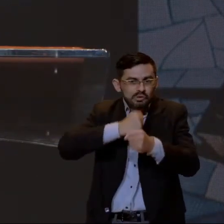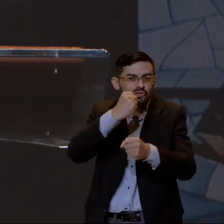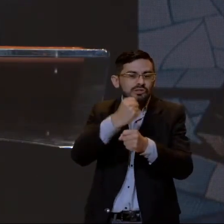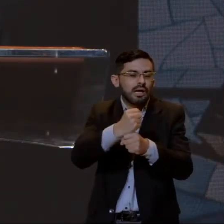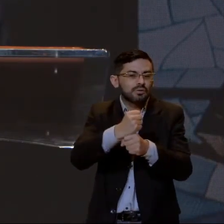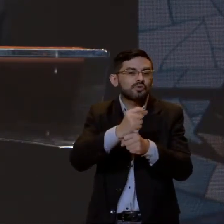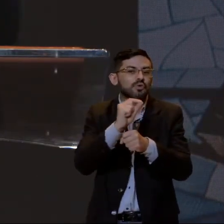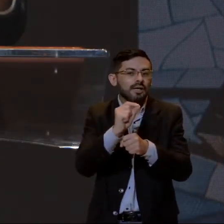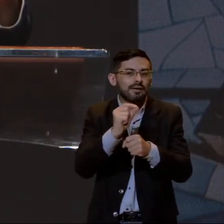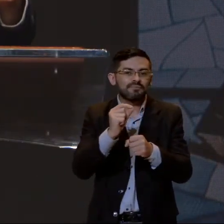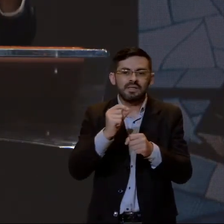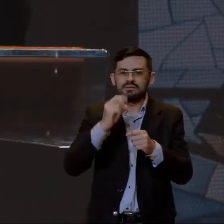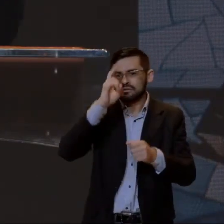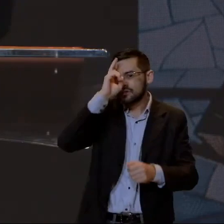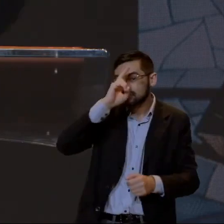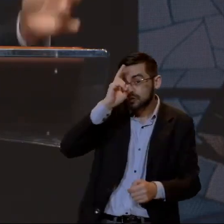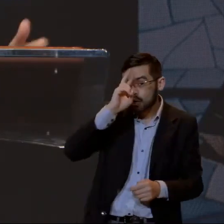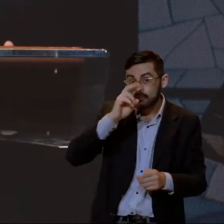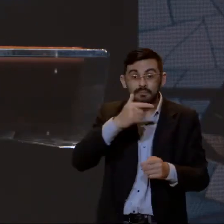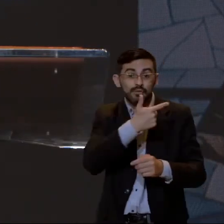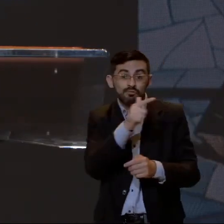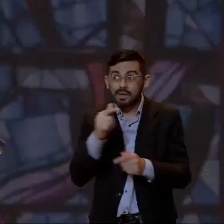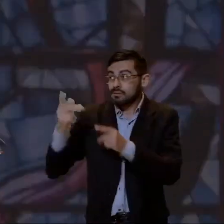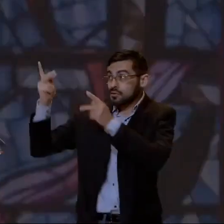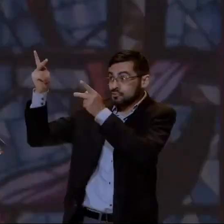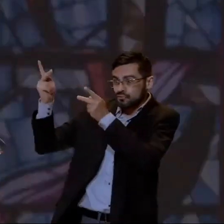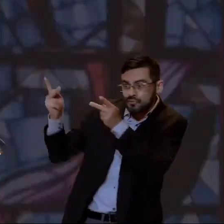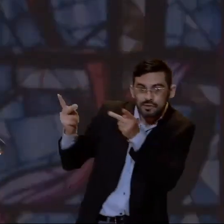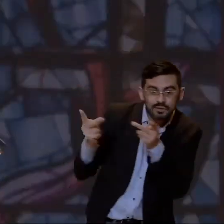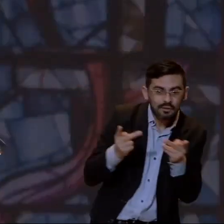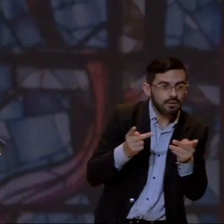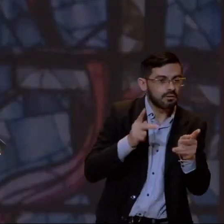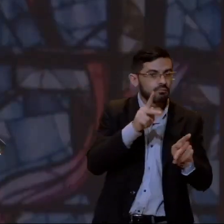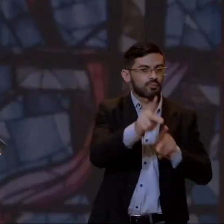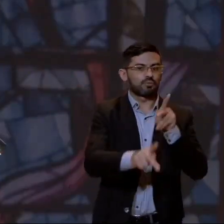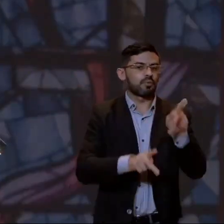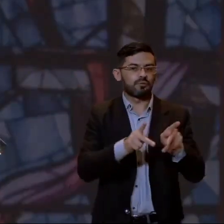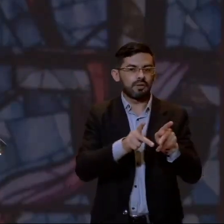nestes não há revelação e visitação de Deus para aquele povo.